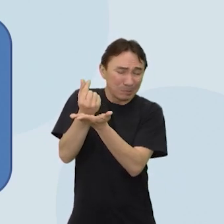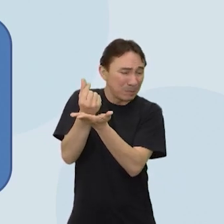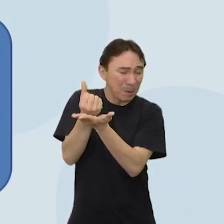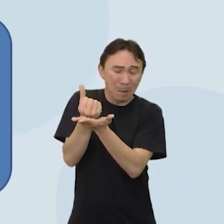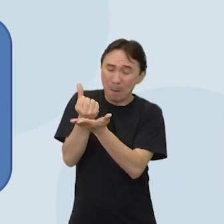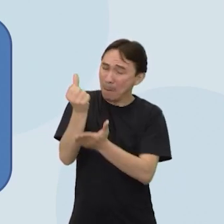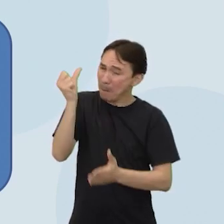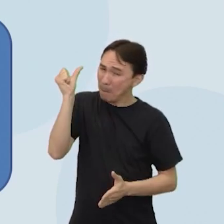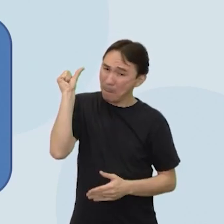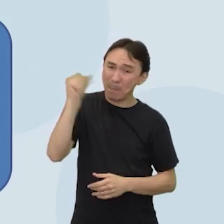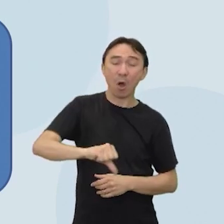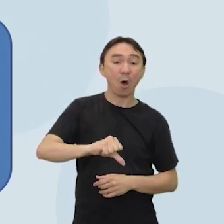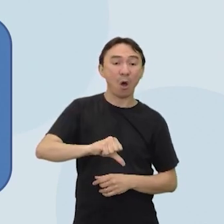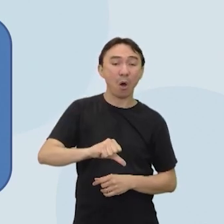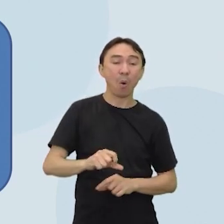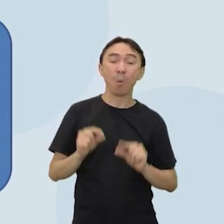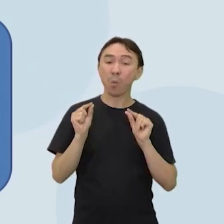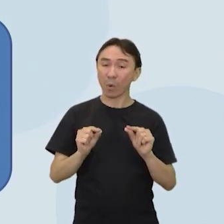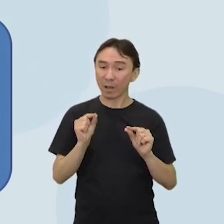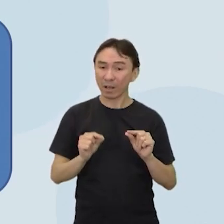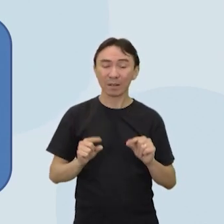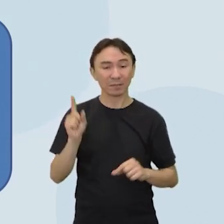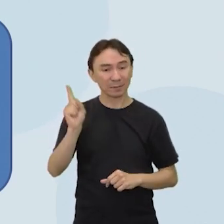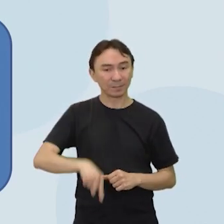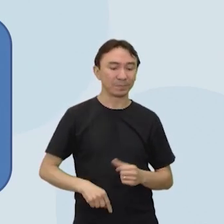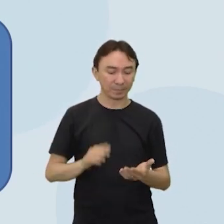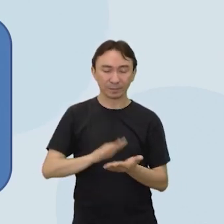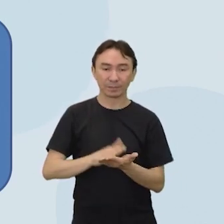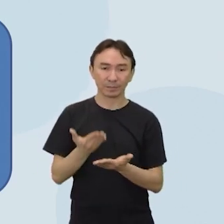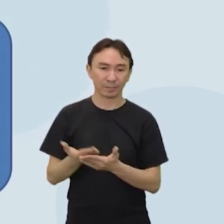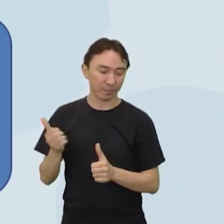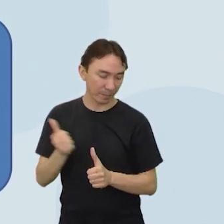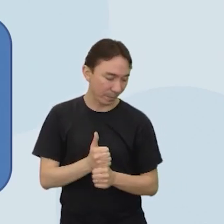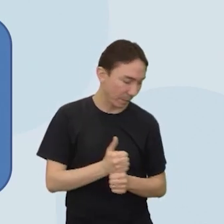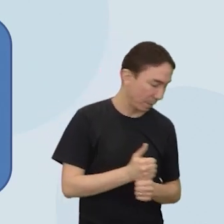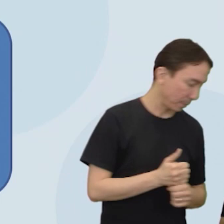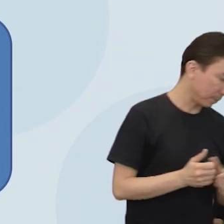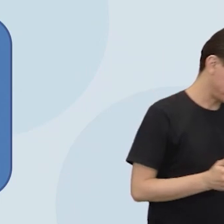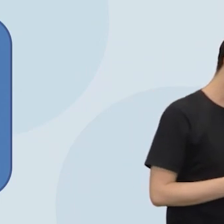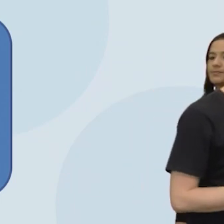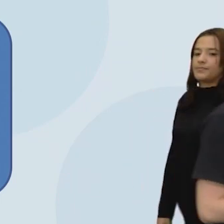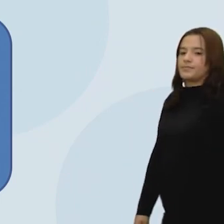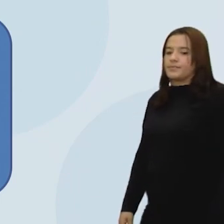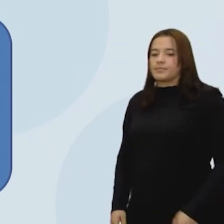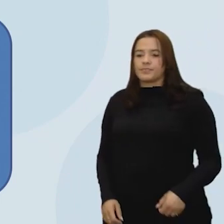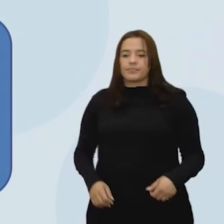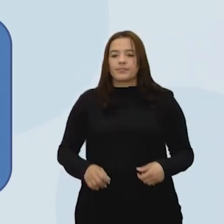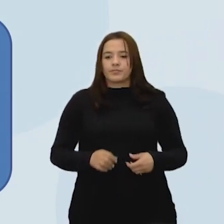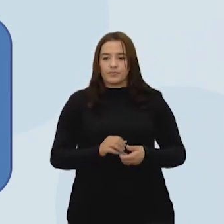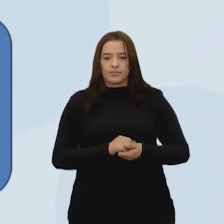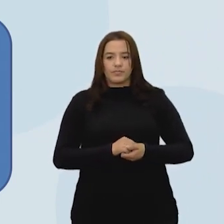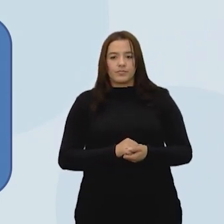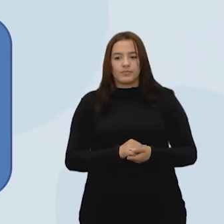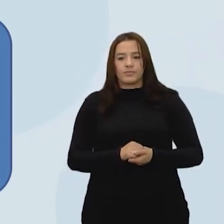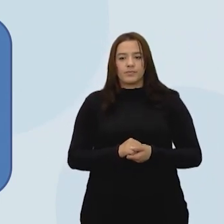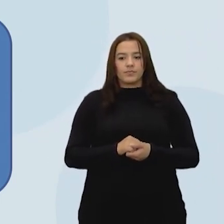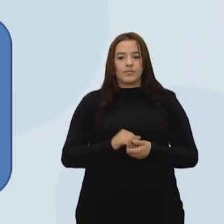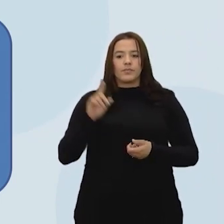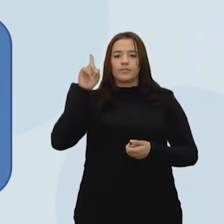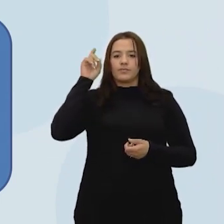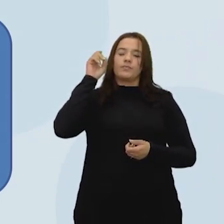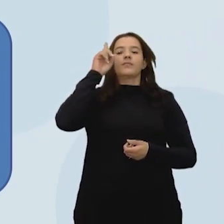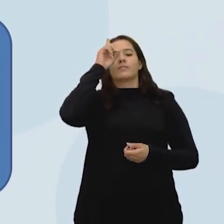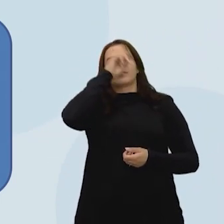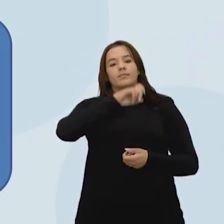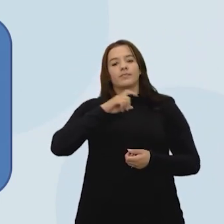é um capitalismo com muito pouco compromisso social e altamente truculento. A gente